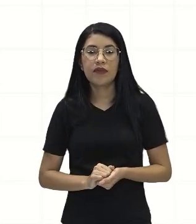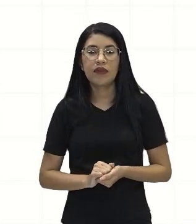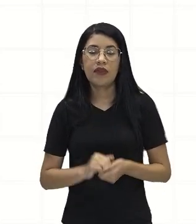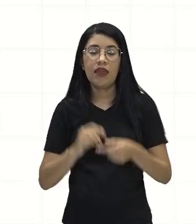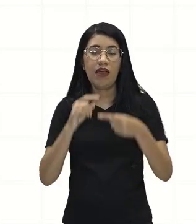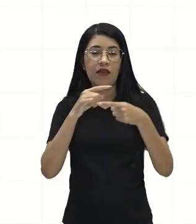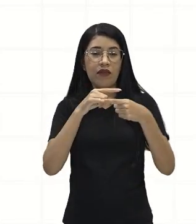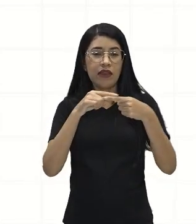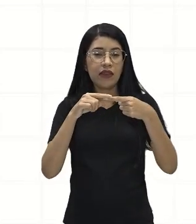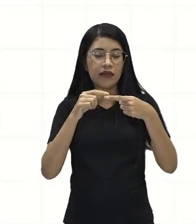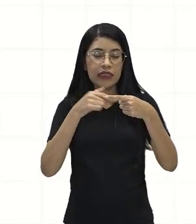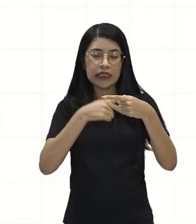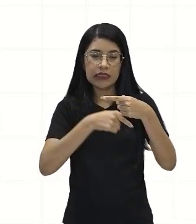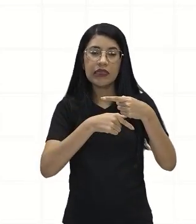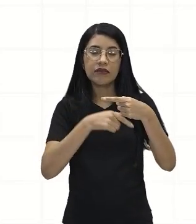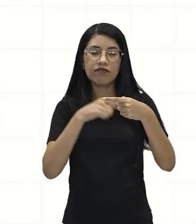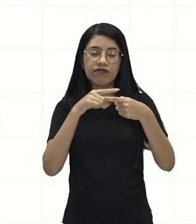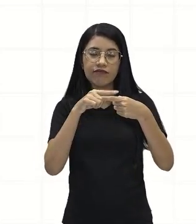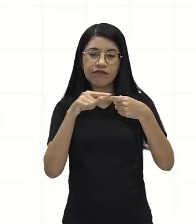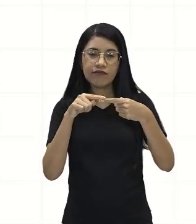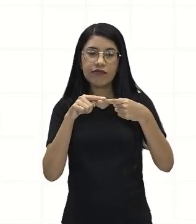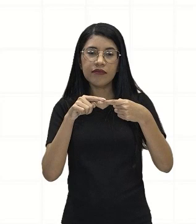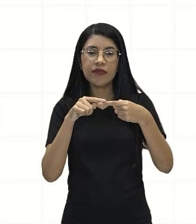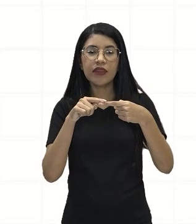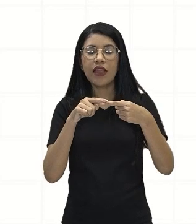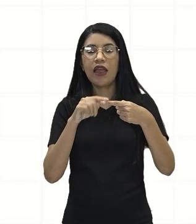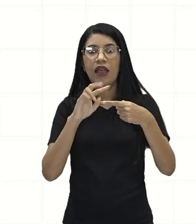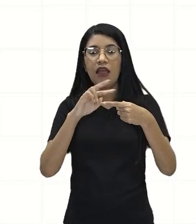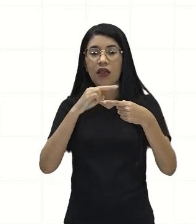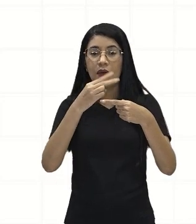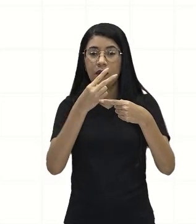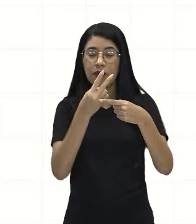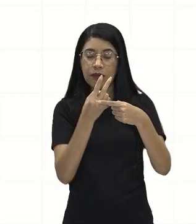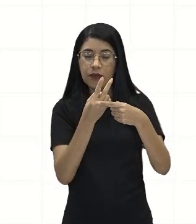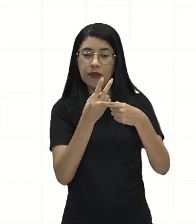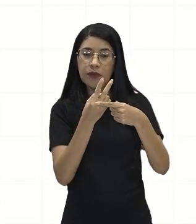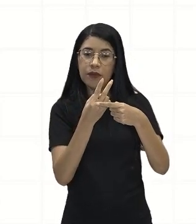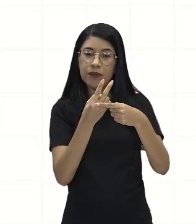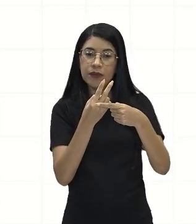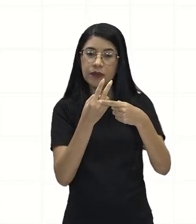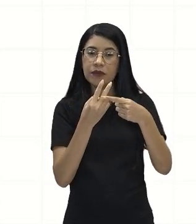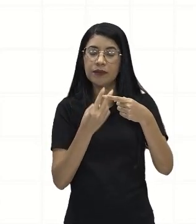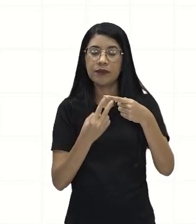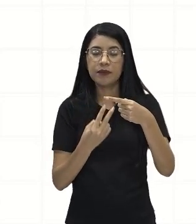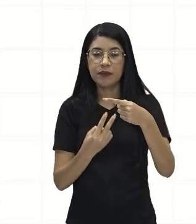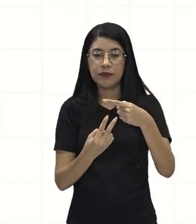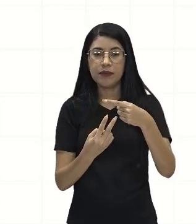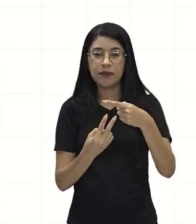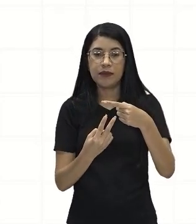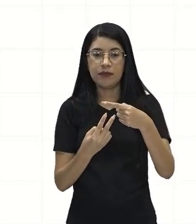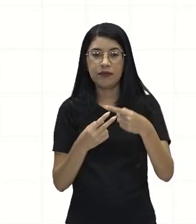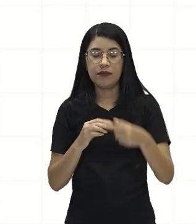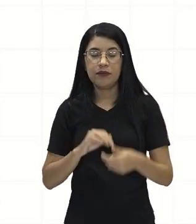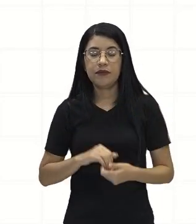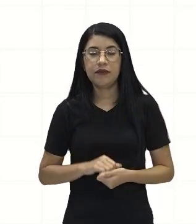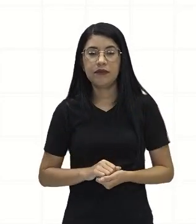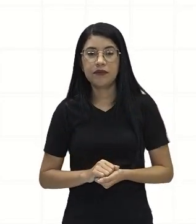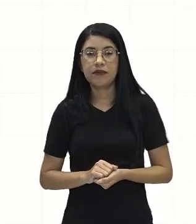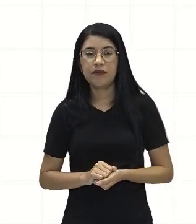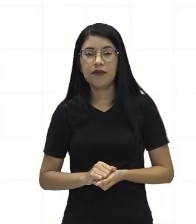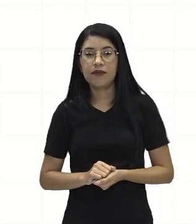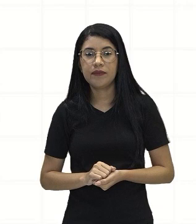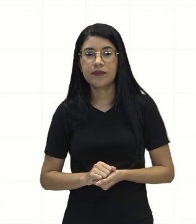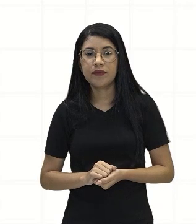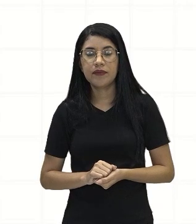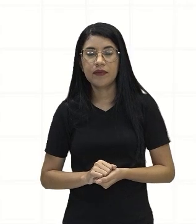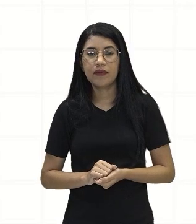olha. O expoente do radicando vai para o numerador, certo? E o índice vai